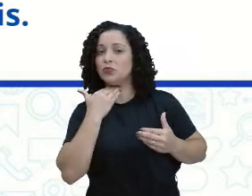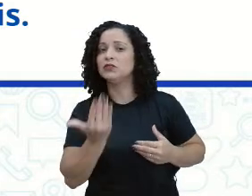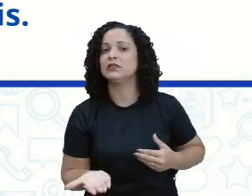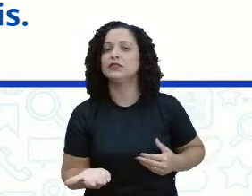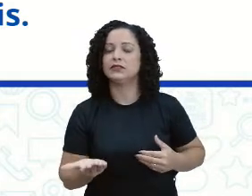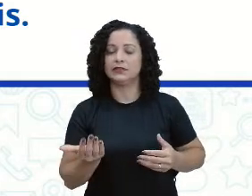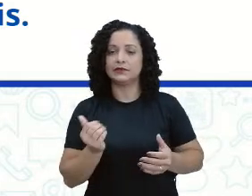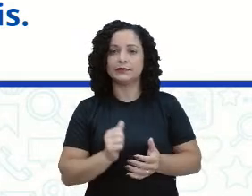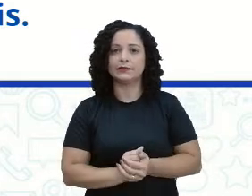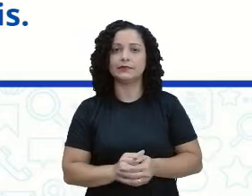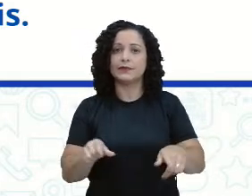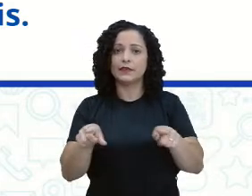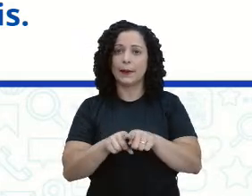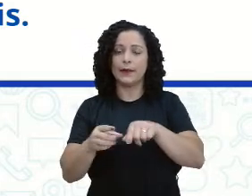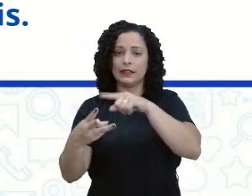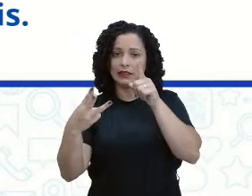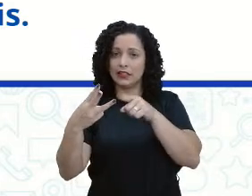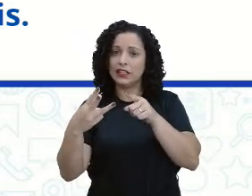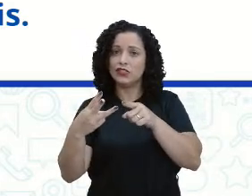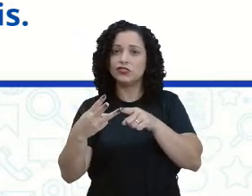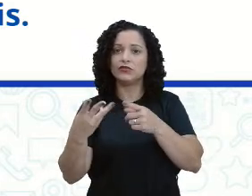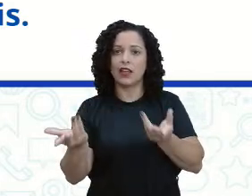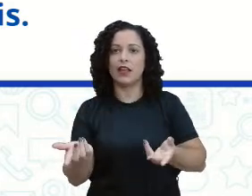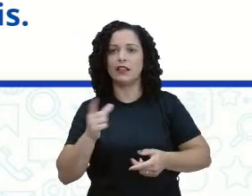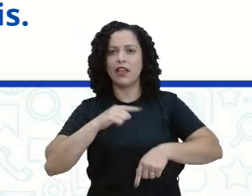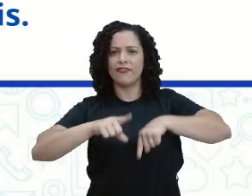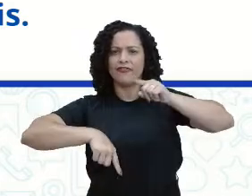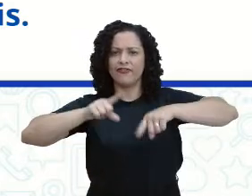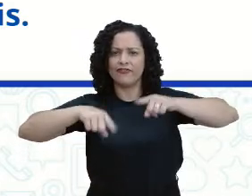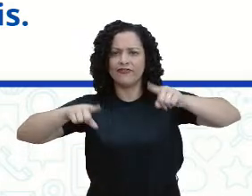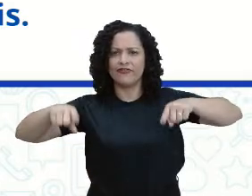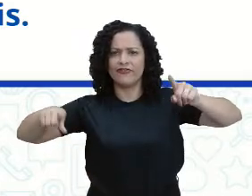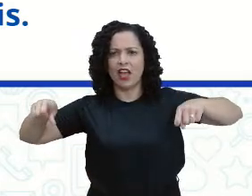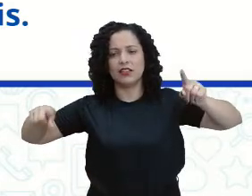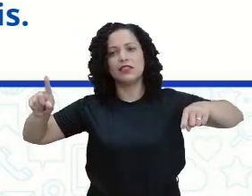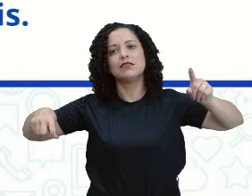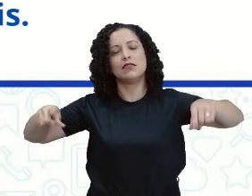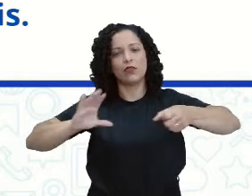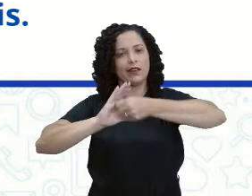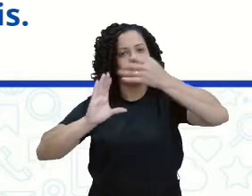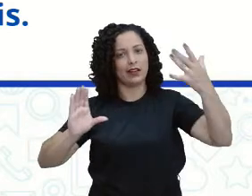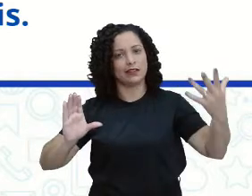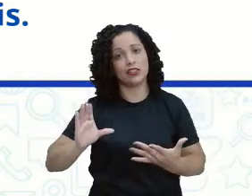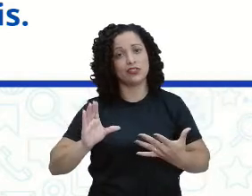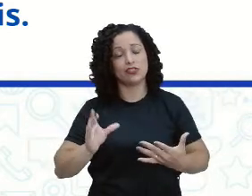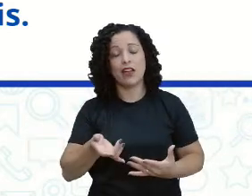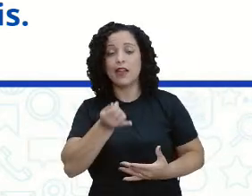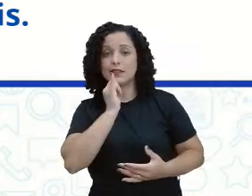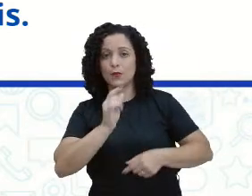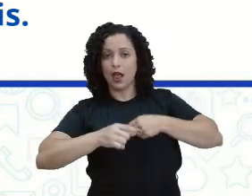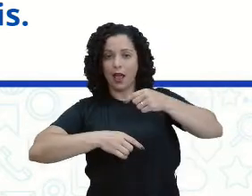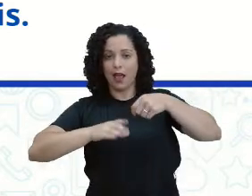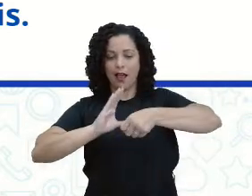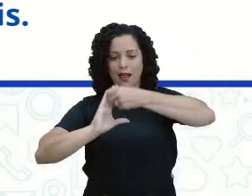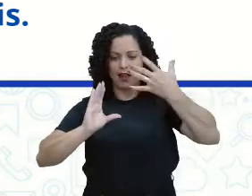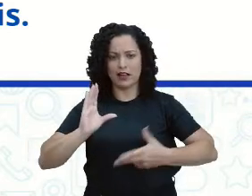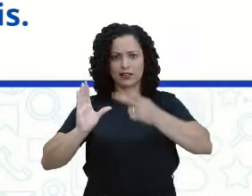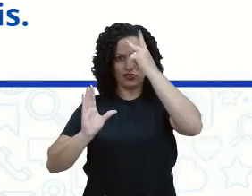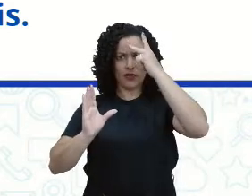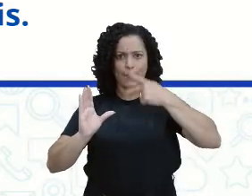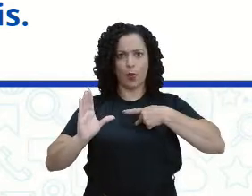características herdáveis. Ou seja, primeira coisa, as características a gente vai passando, né, para os nossos descendentes, de pais para